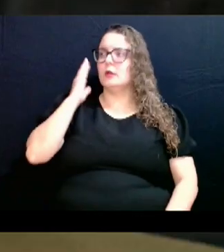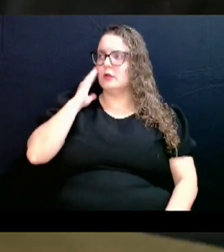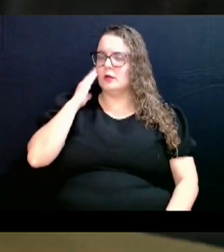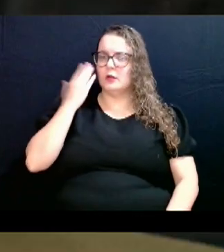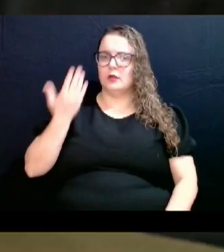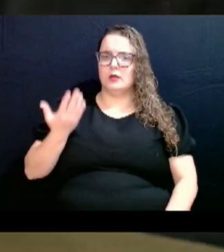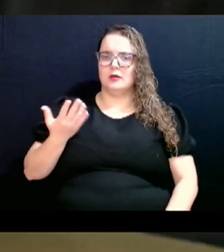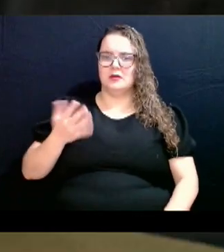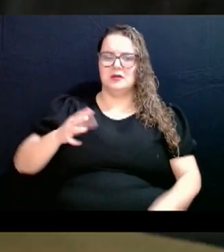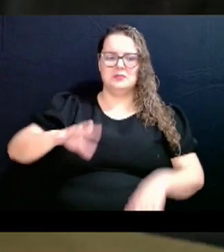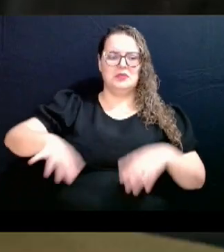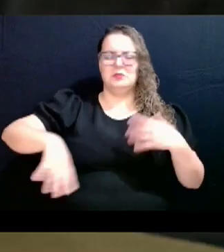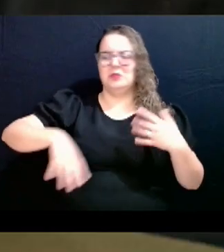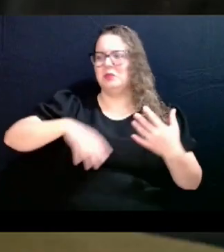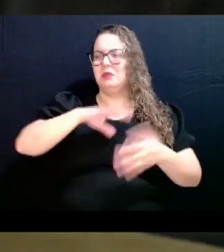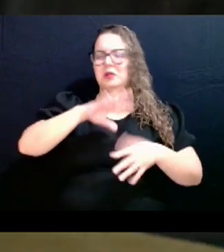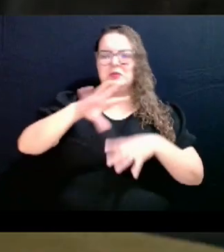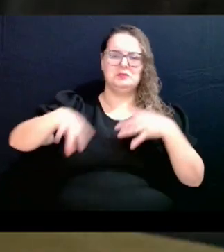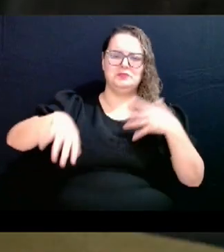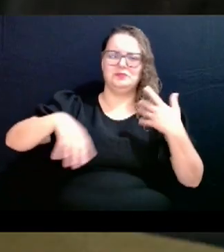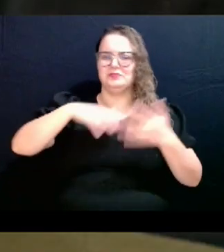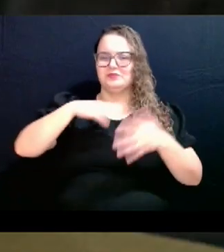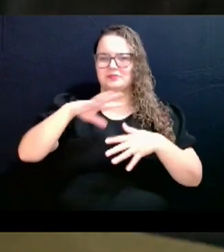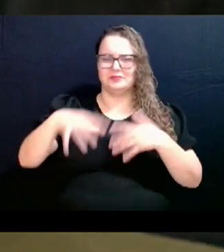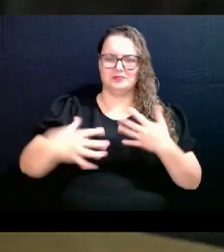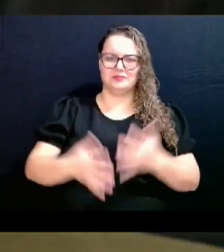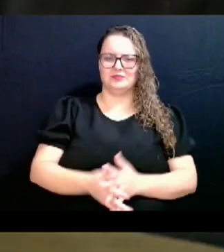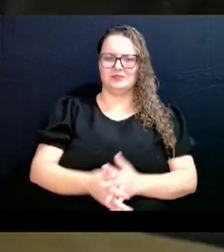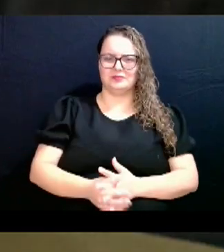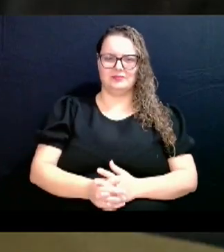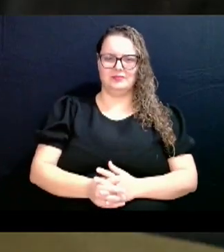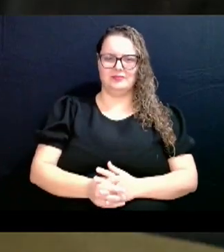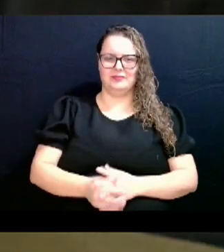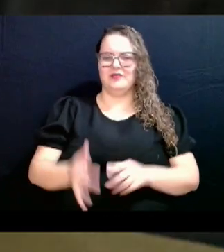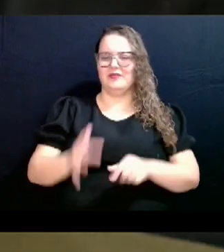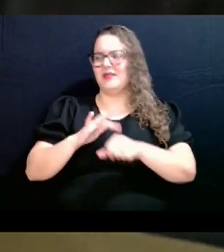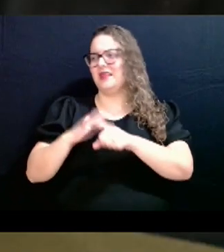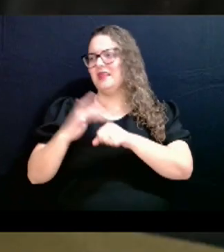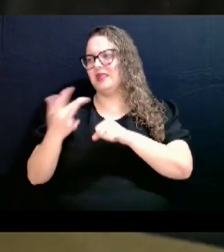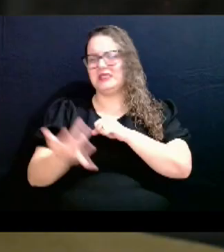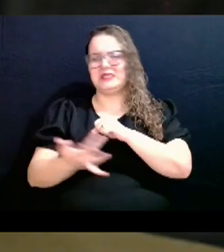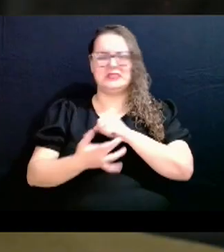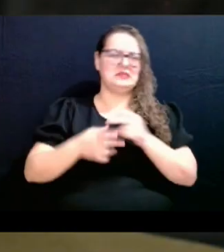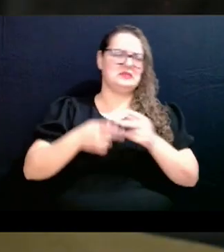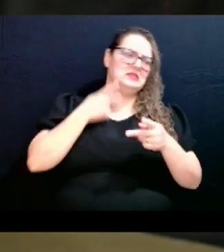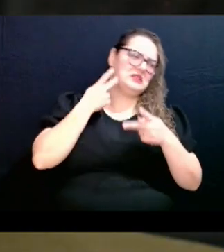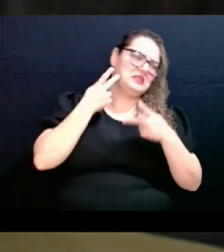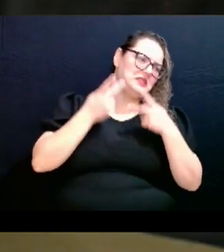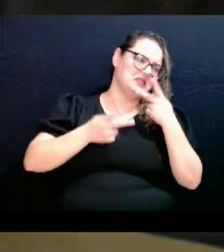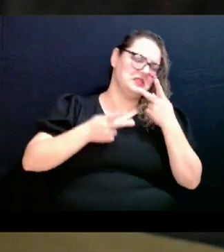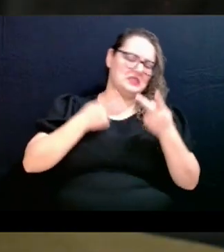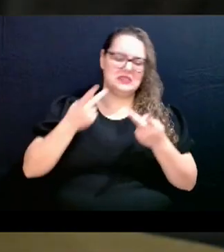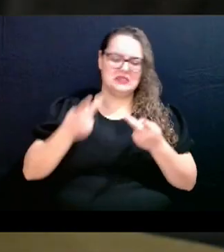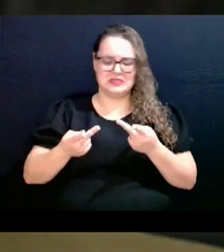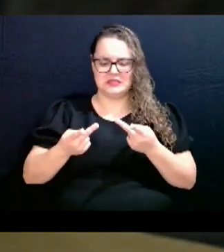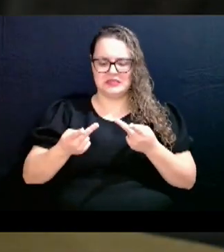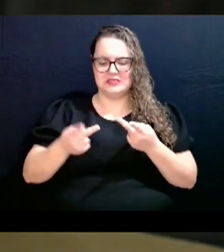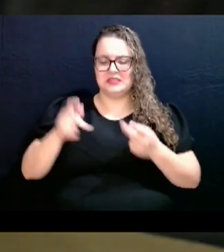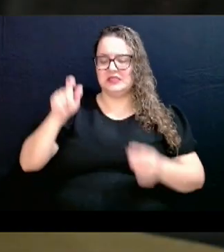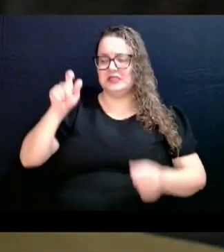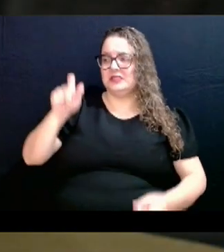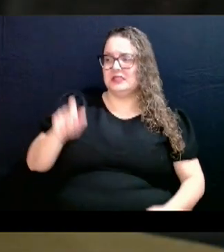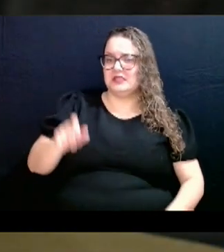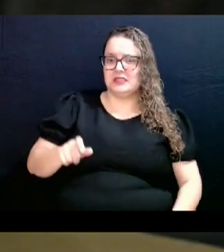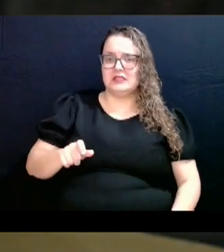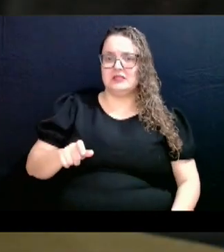que faz, assim, com rede social, e o povo vai falando, e aí a pessoa que é a personagem,